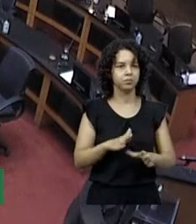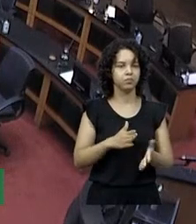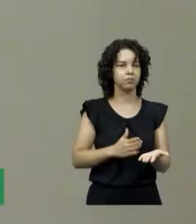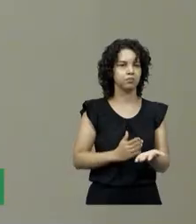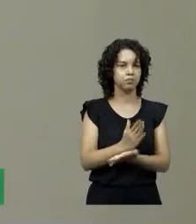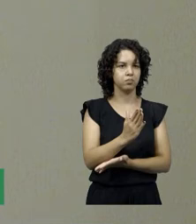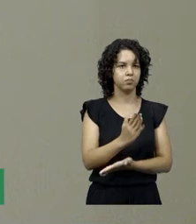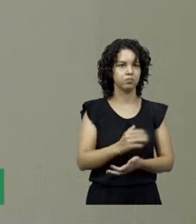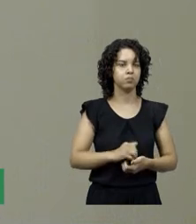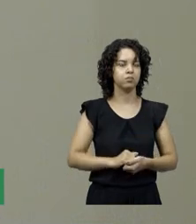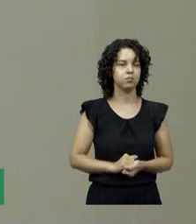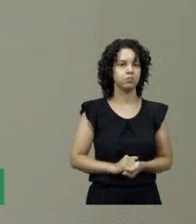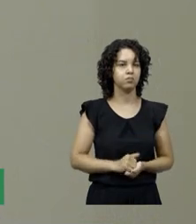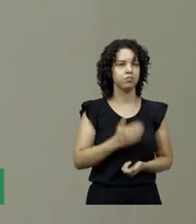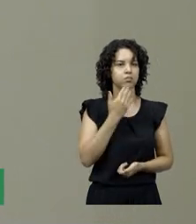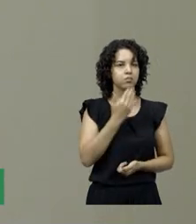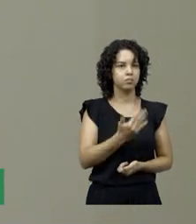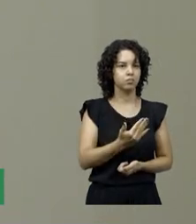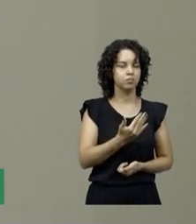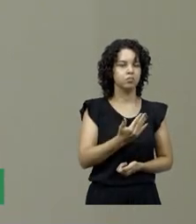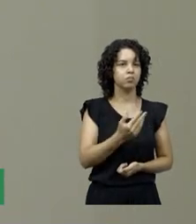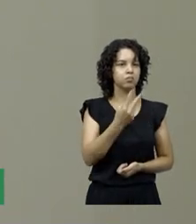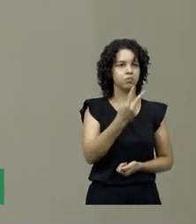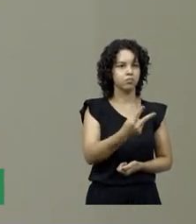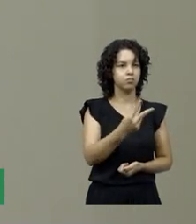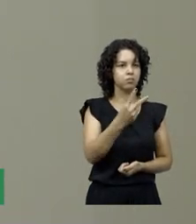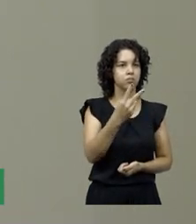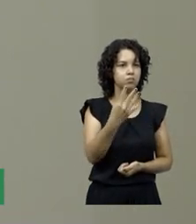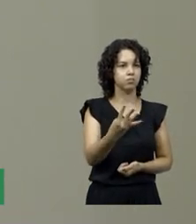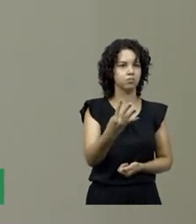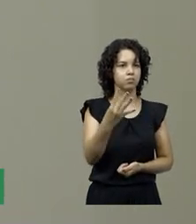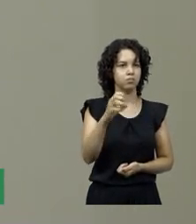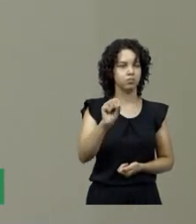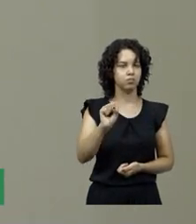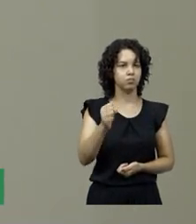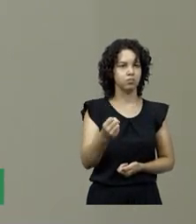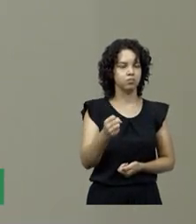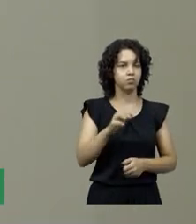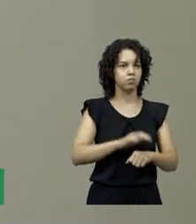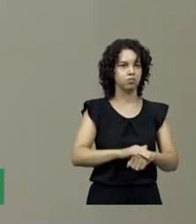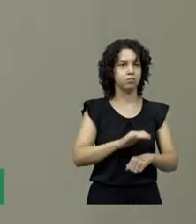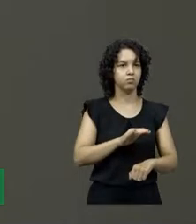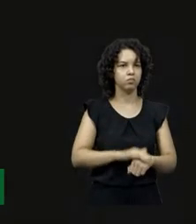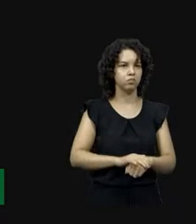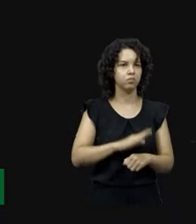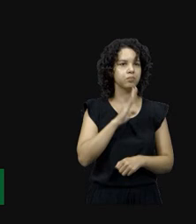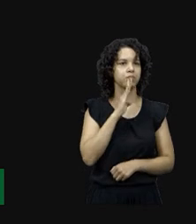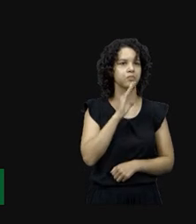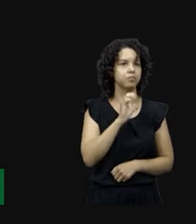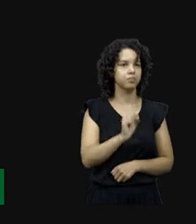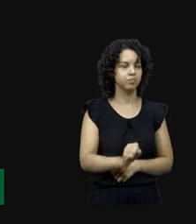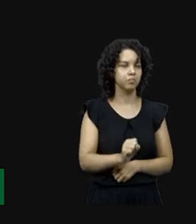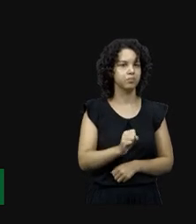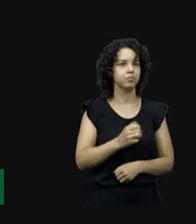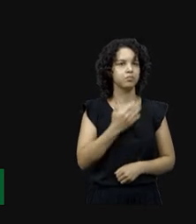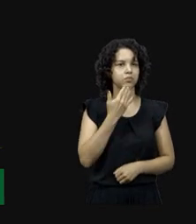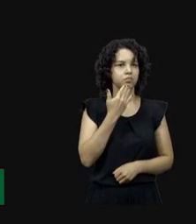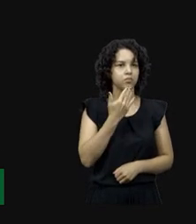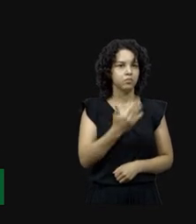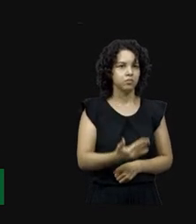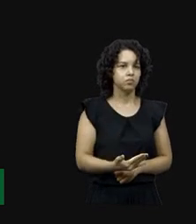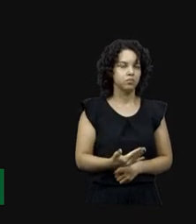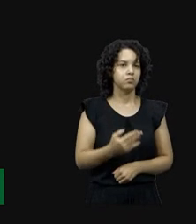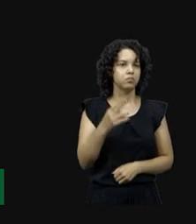aprovado. Requerimentos, requerimento 248, autor deputado Bruno Souza, requer regime